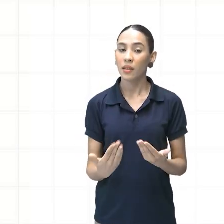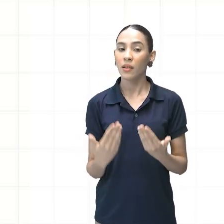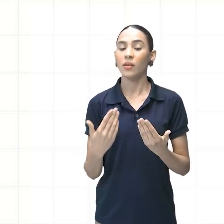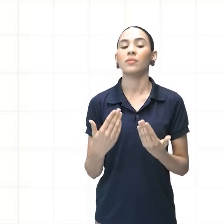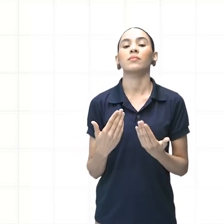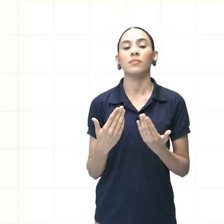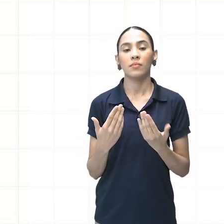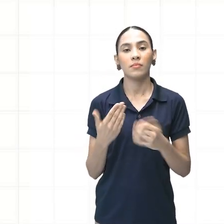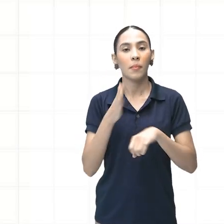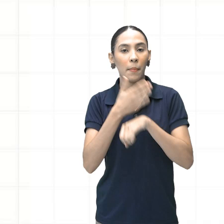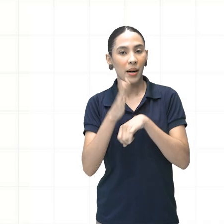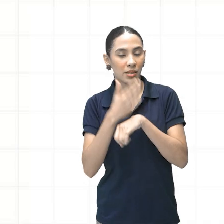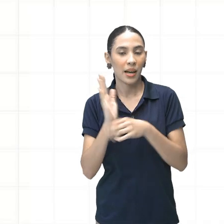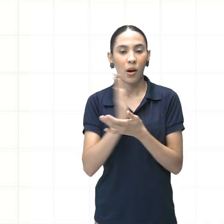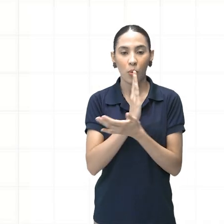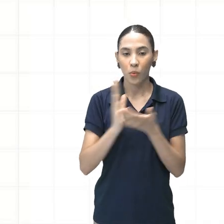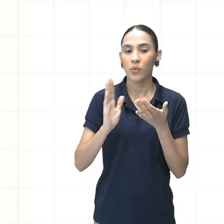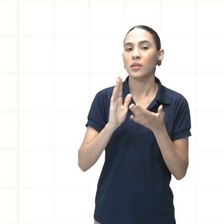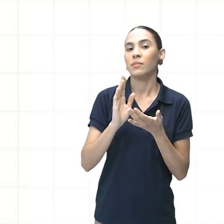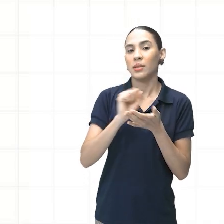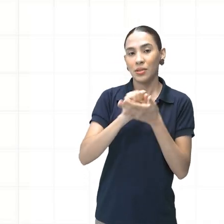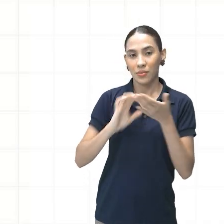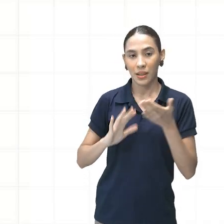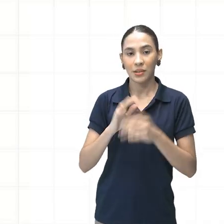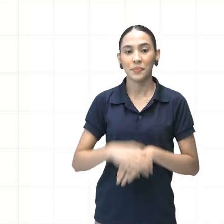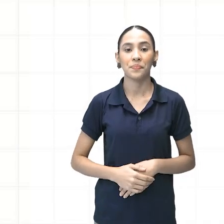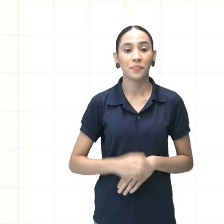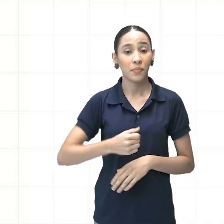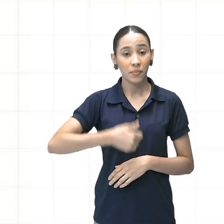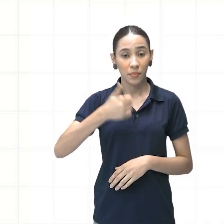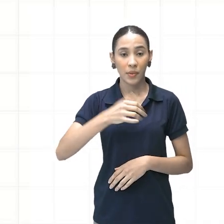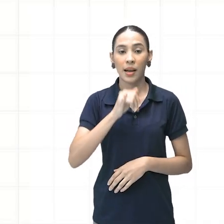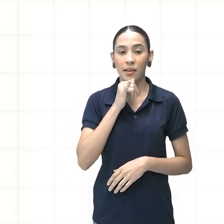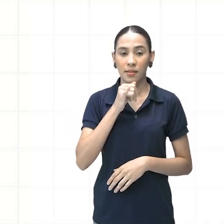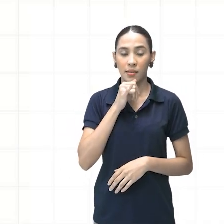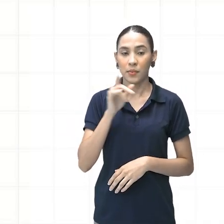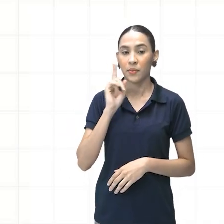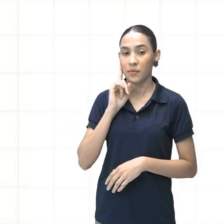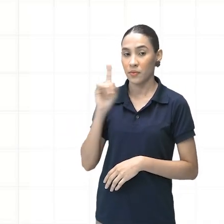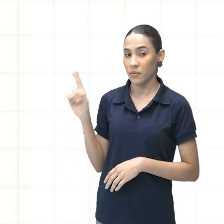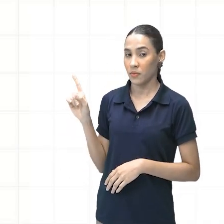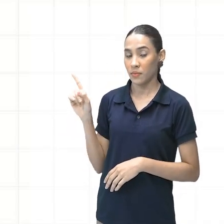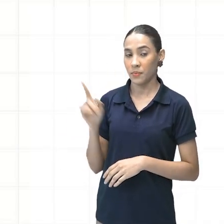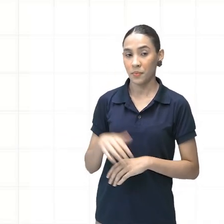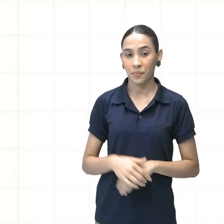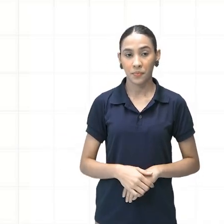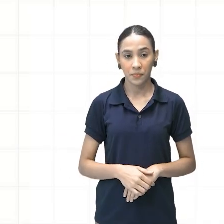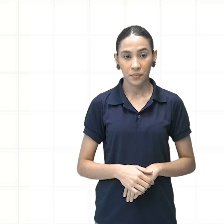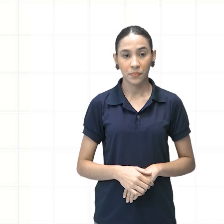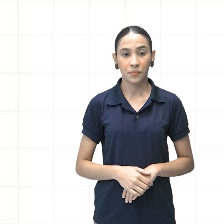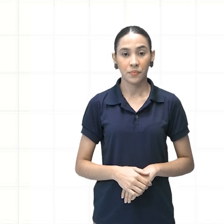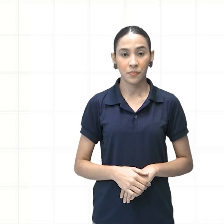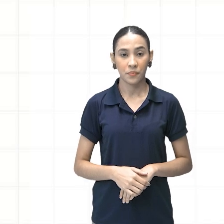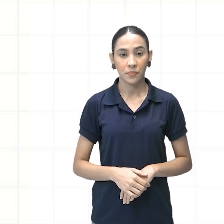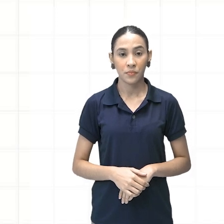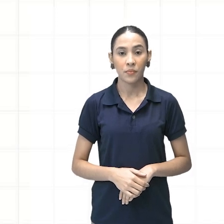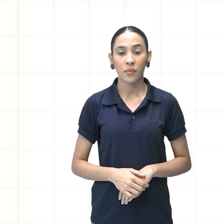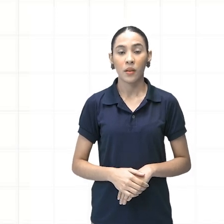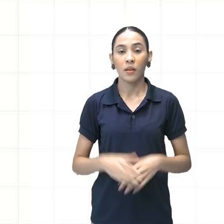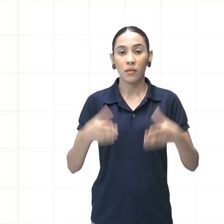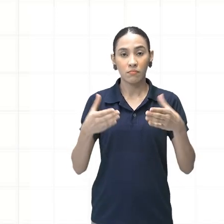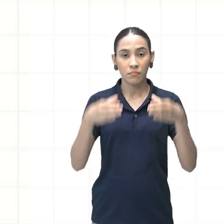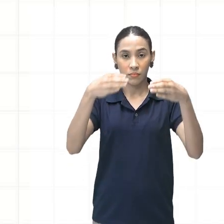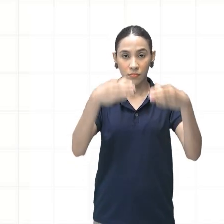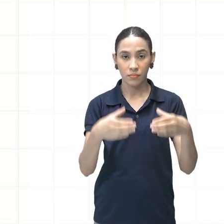vamos aplicar em alguns exemplos. Então, vamos ao nosso primeiro exemplo. A questão diz assim, uma